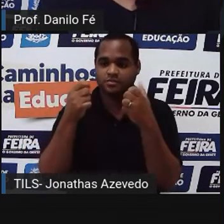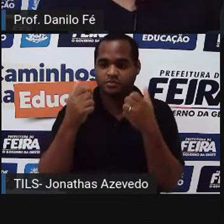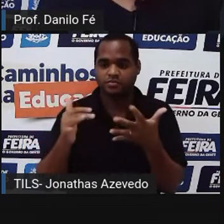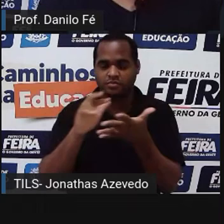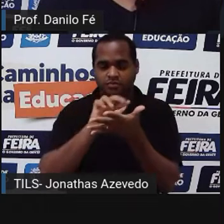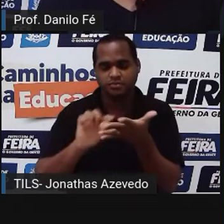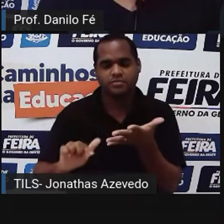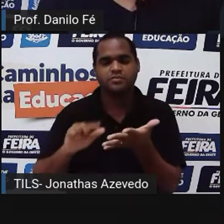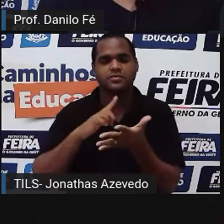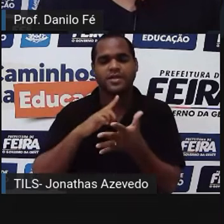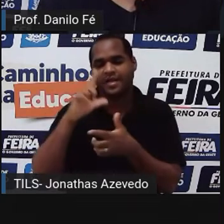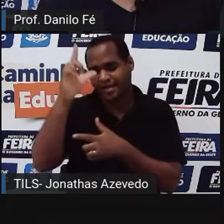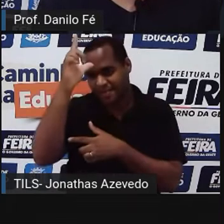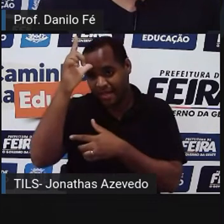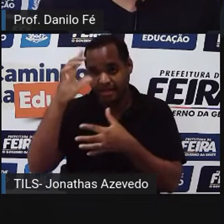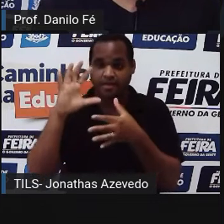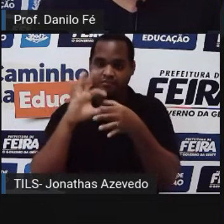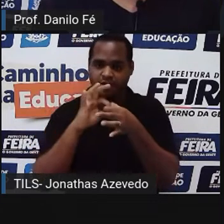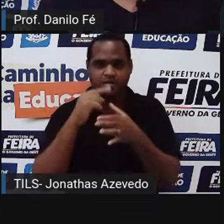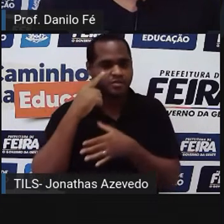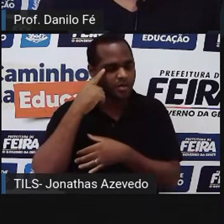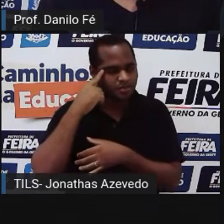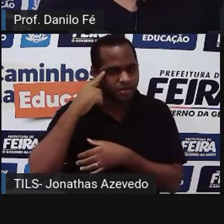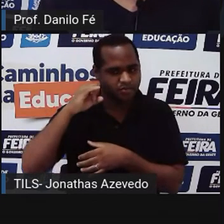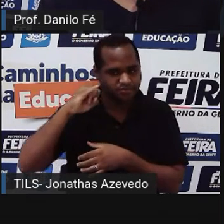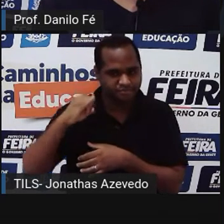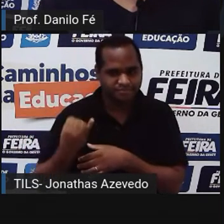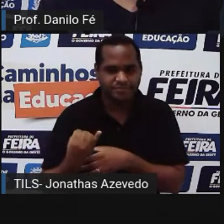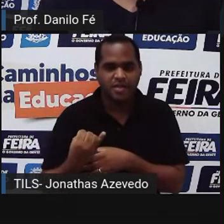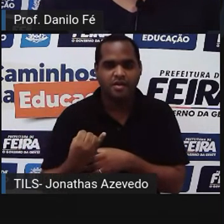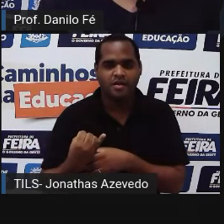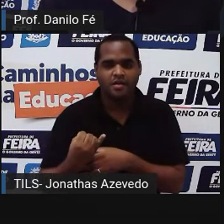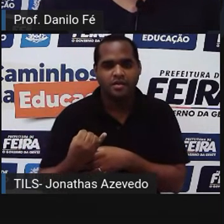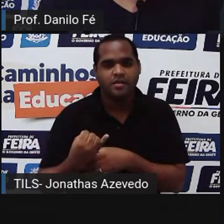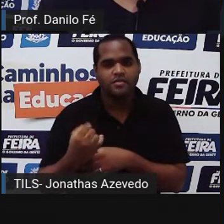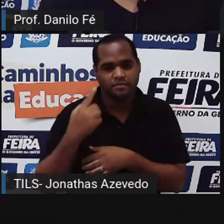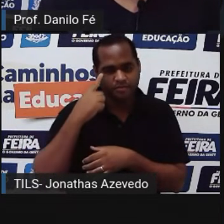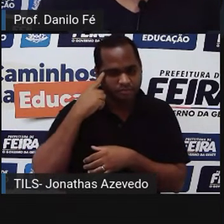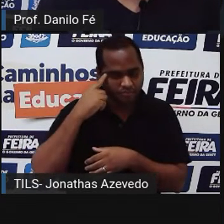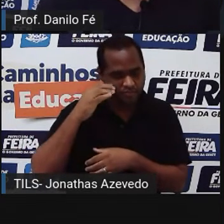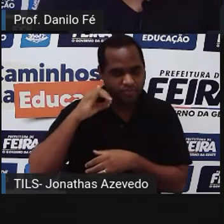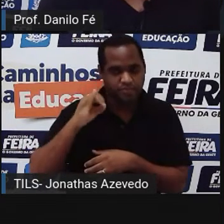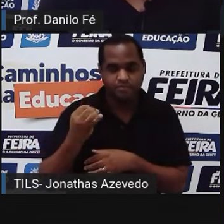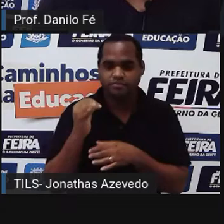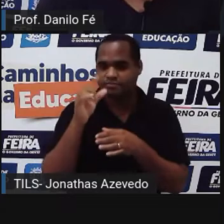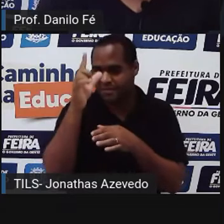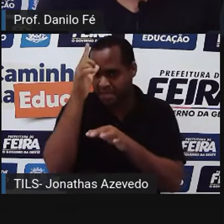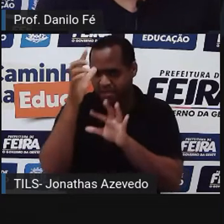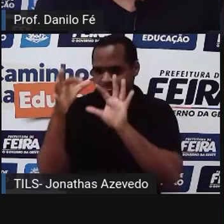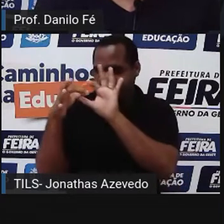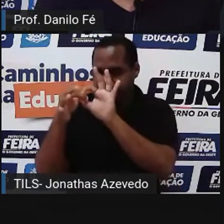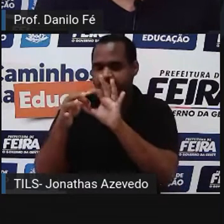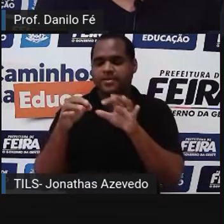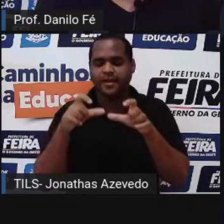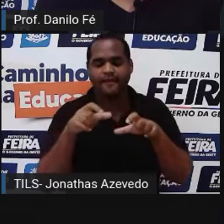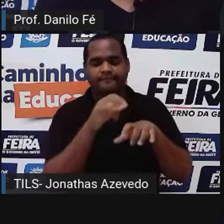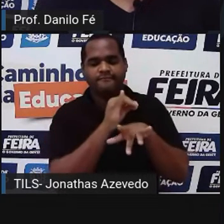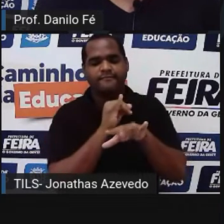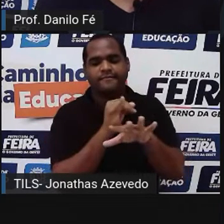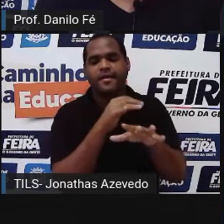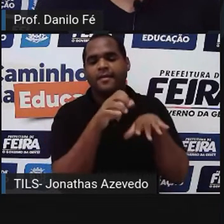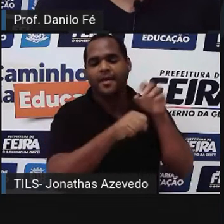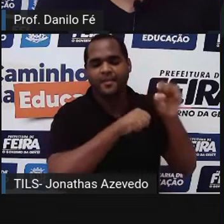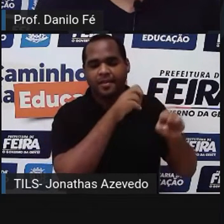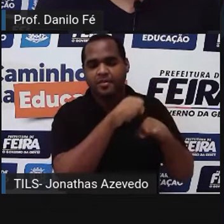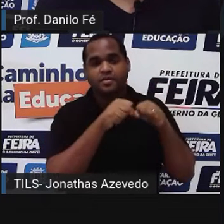da Alemanha, o Japão, ele buscava dominar uma série de ilhas que haviam